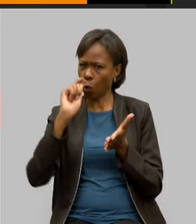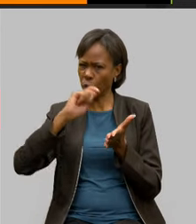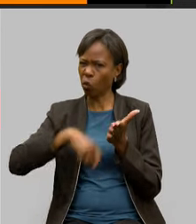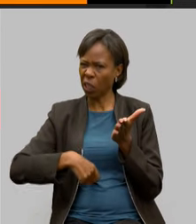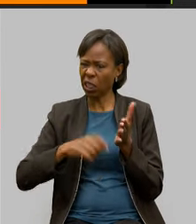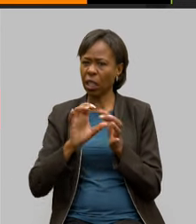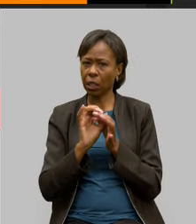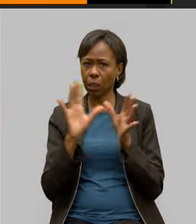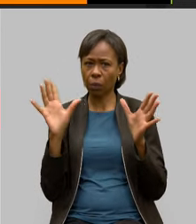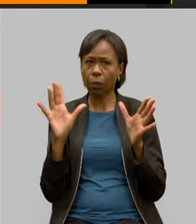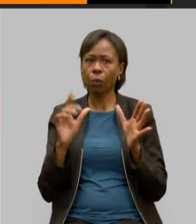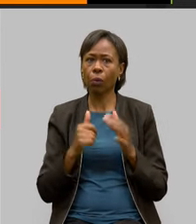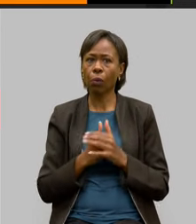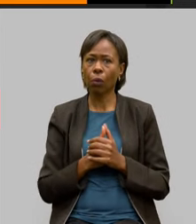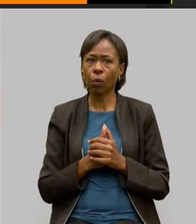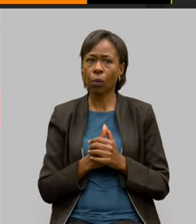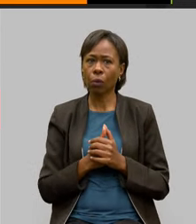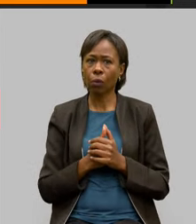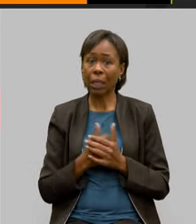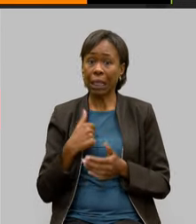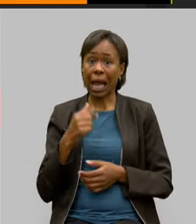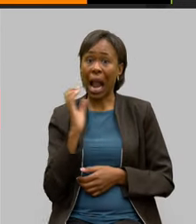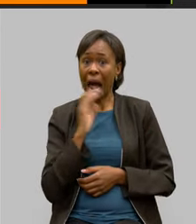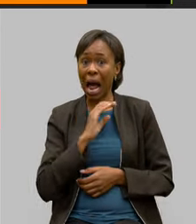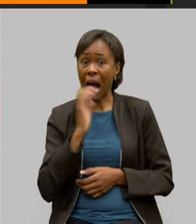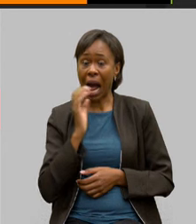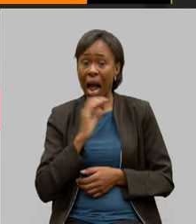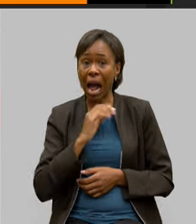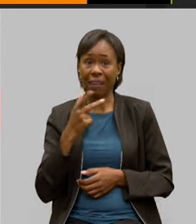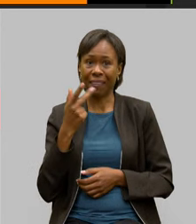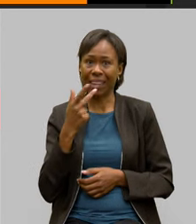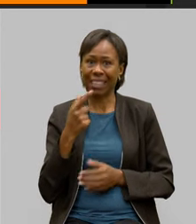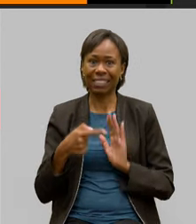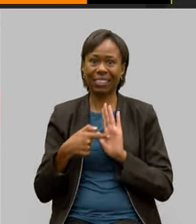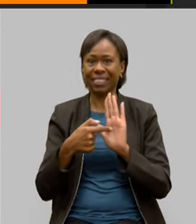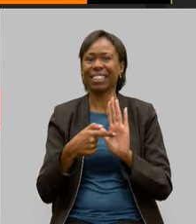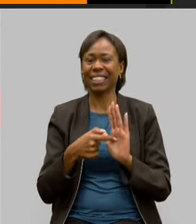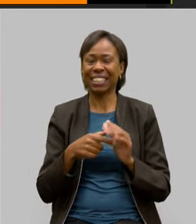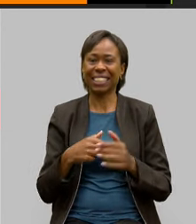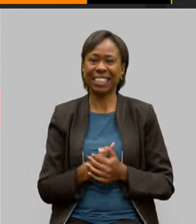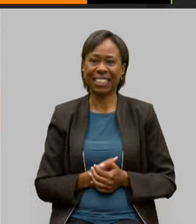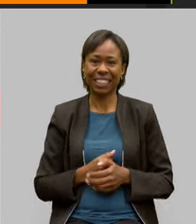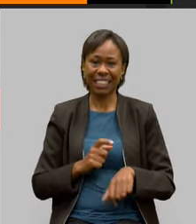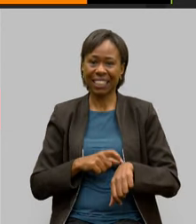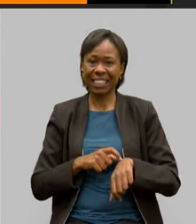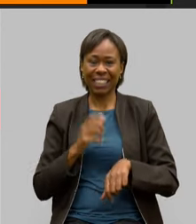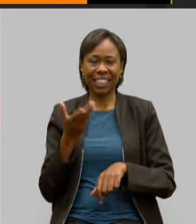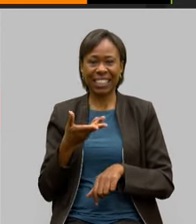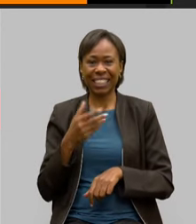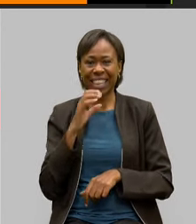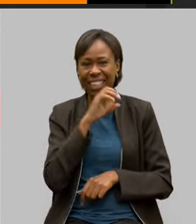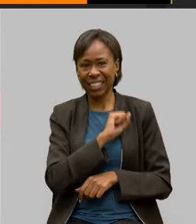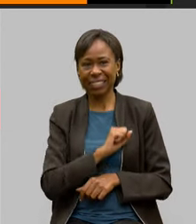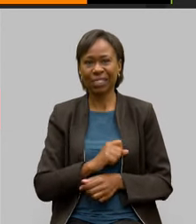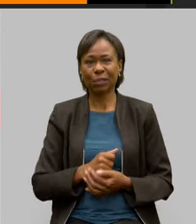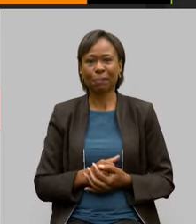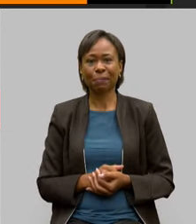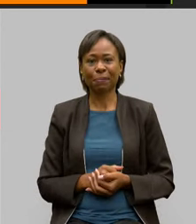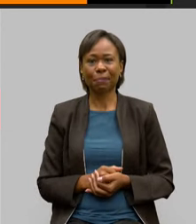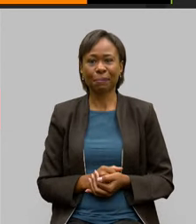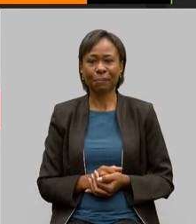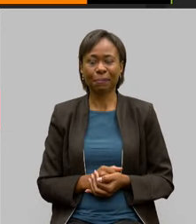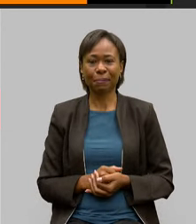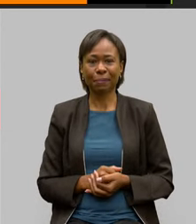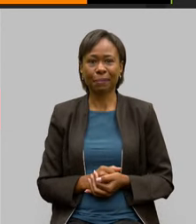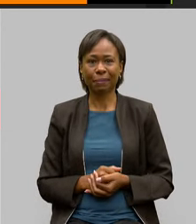tô falando rápido demais que eu já tô até bem mais acelerada do que a própria apresentação que eu sou acelerada mesmo deixa eu passar aqui que eu já falei então